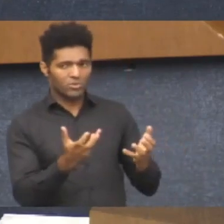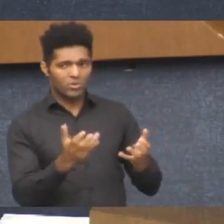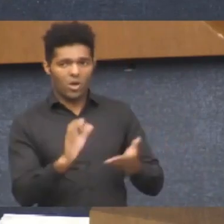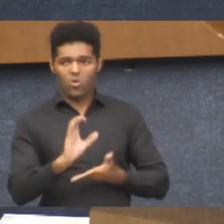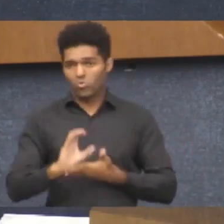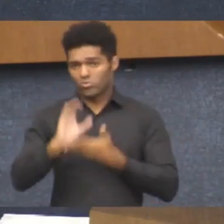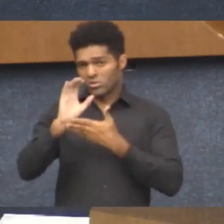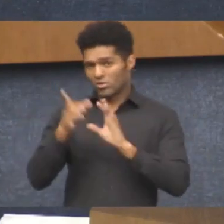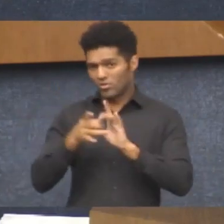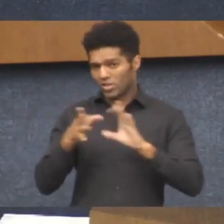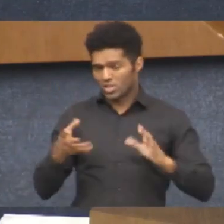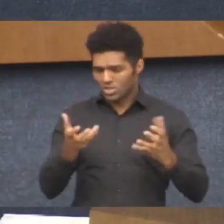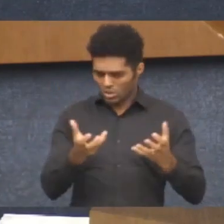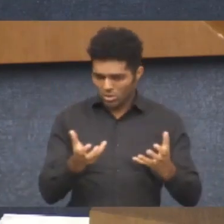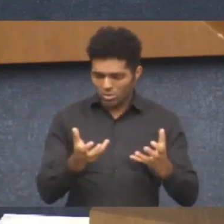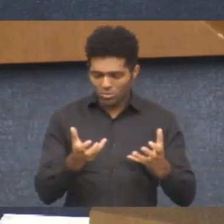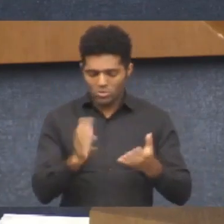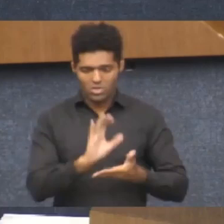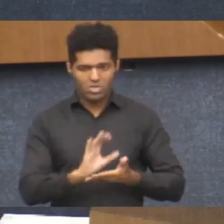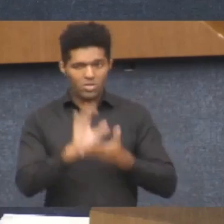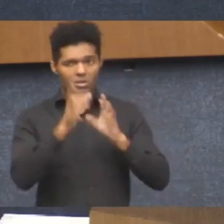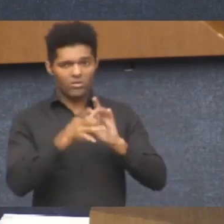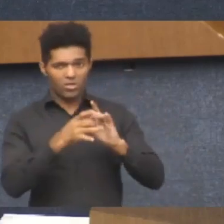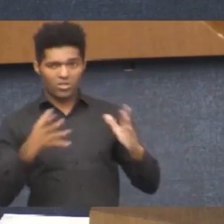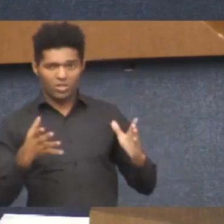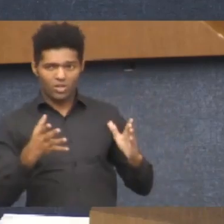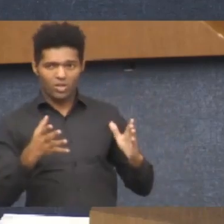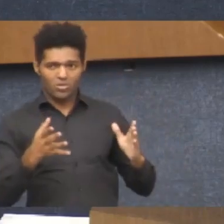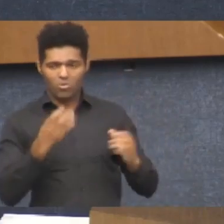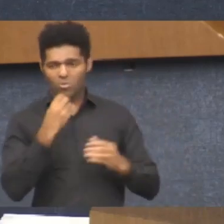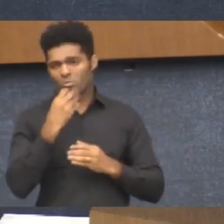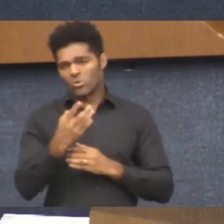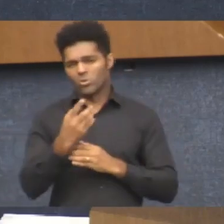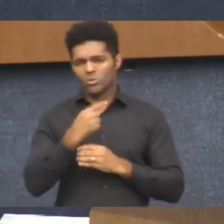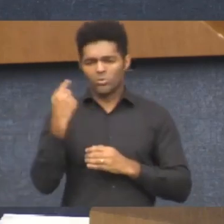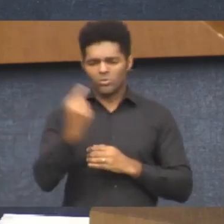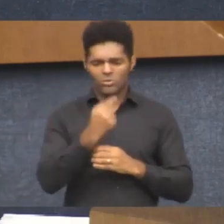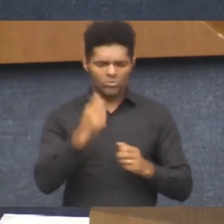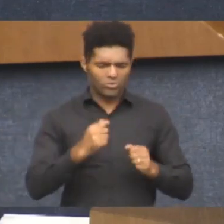conselho não vai deixar. Então, como é bom a gente poder fazer isso